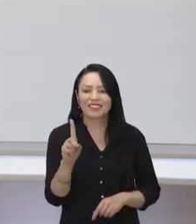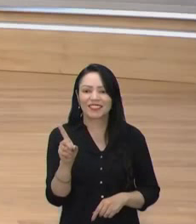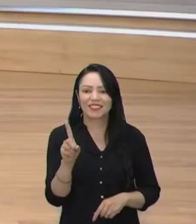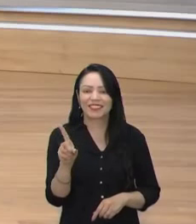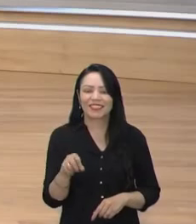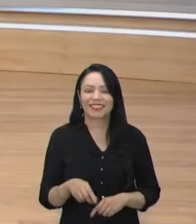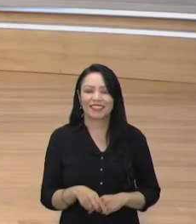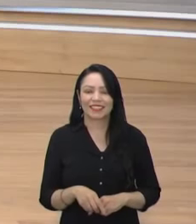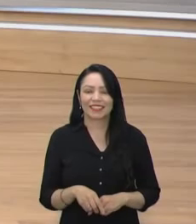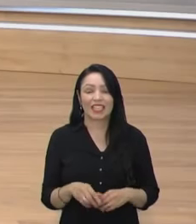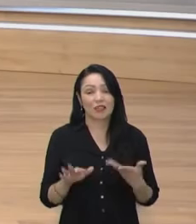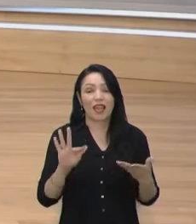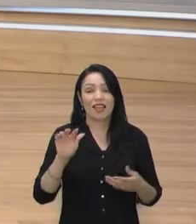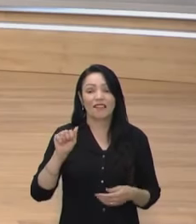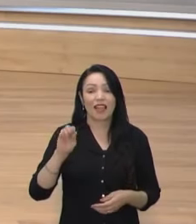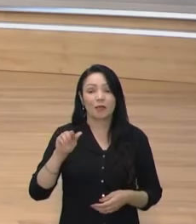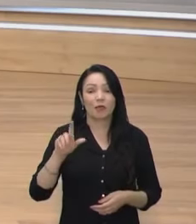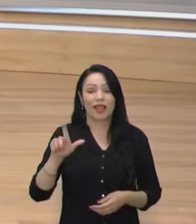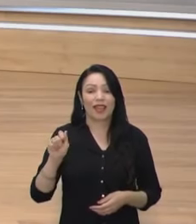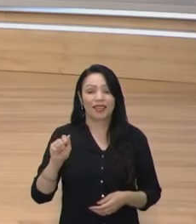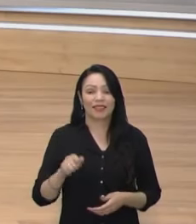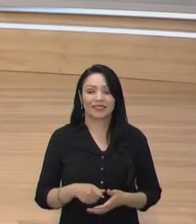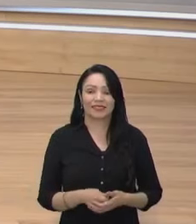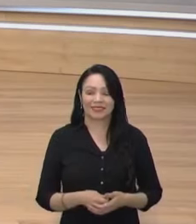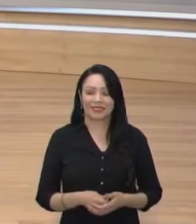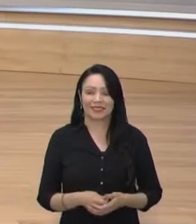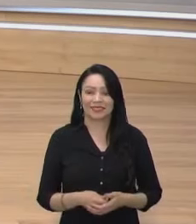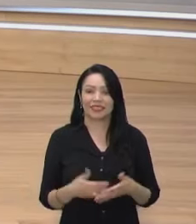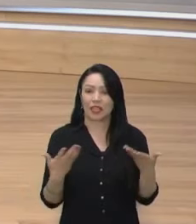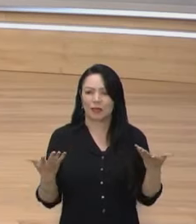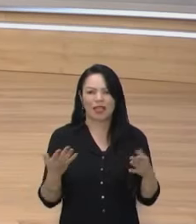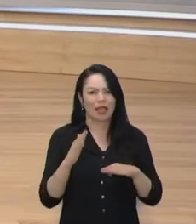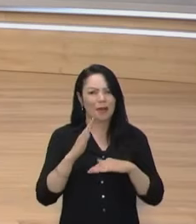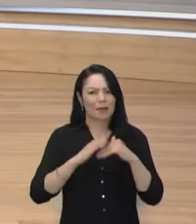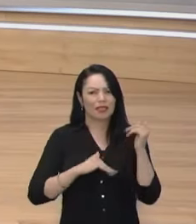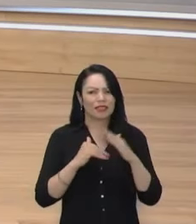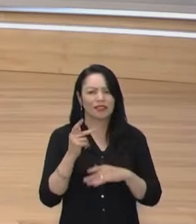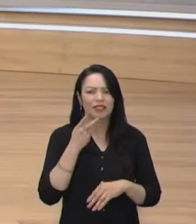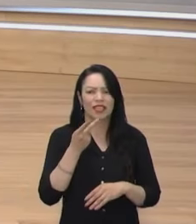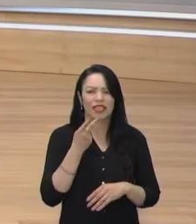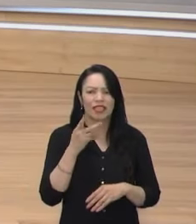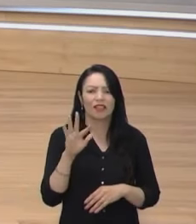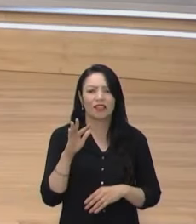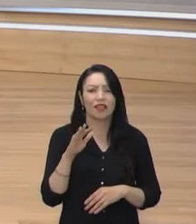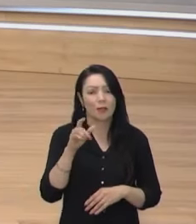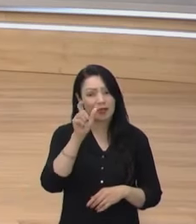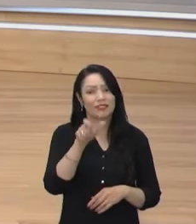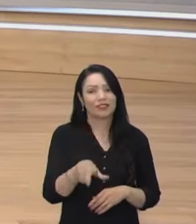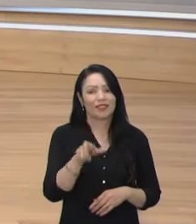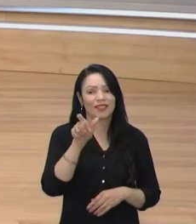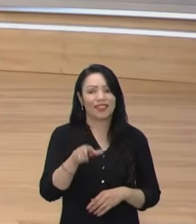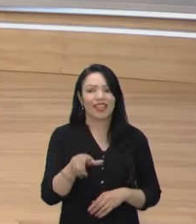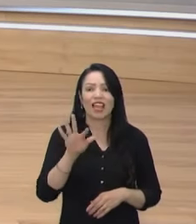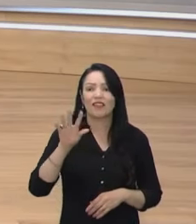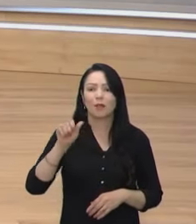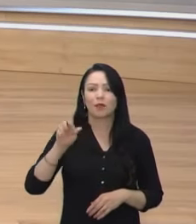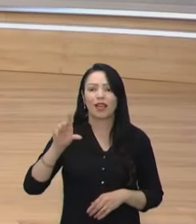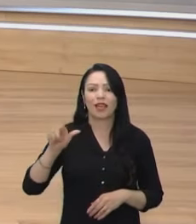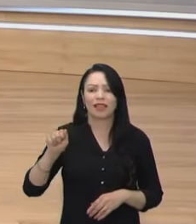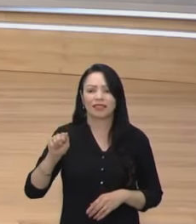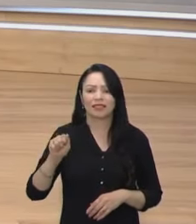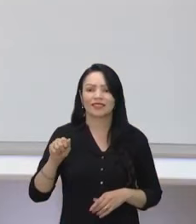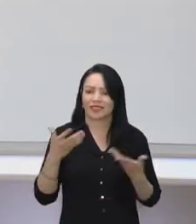isso como fábulas, eles fazem o papel que seria das pessoas, mas práticas e falas como pessoas, né? Então as fábulas elas têm essa